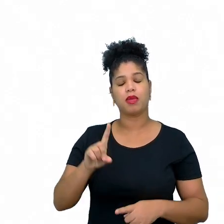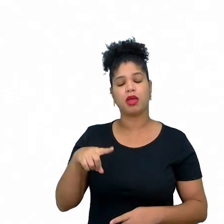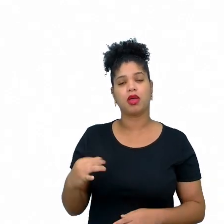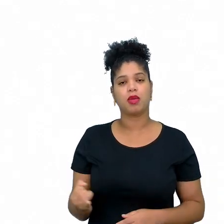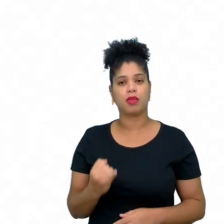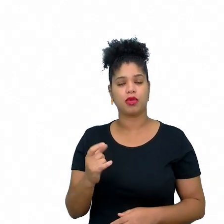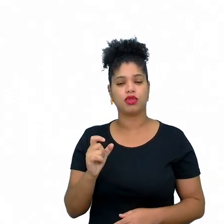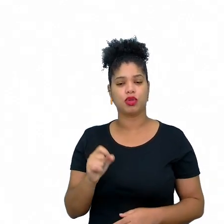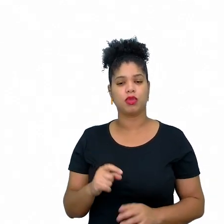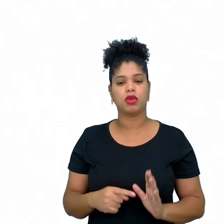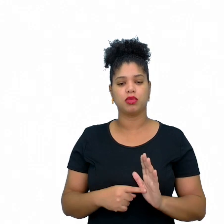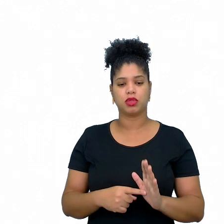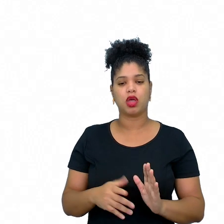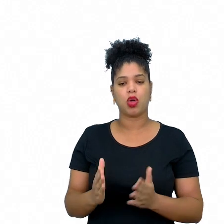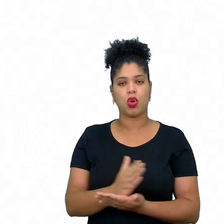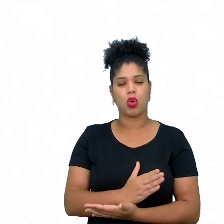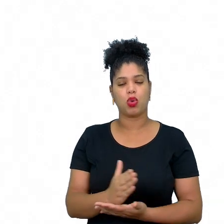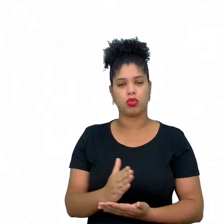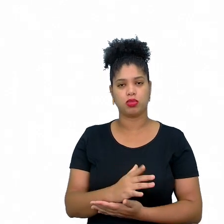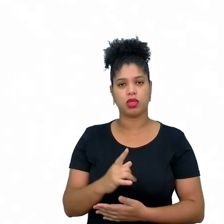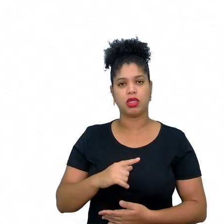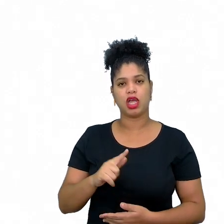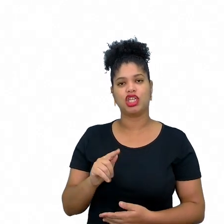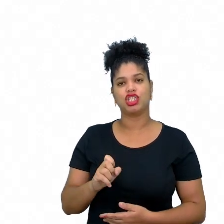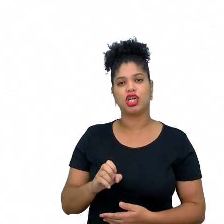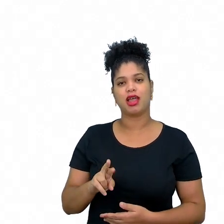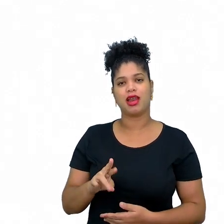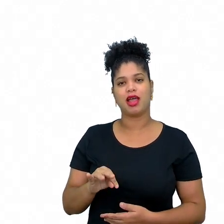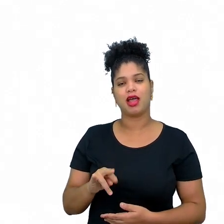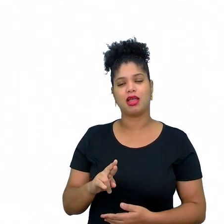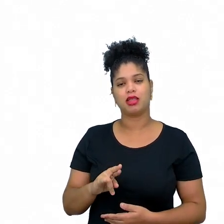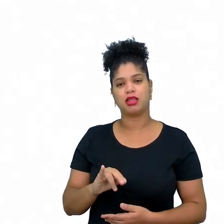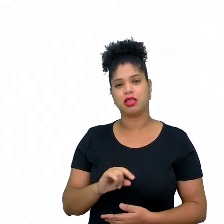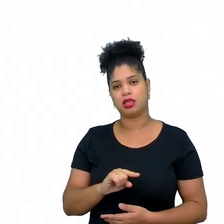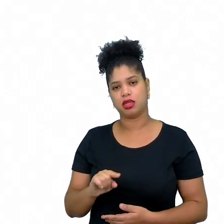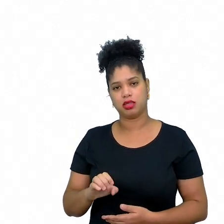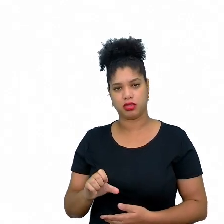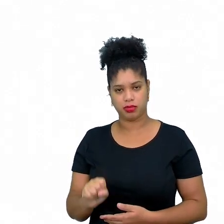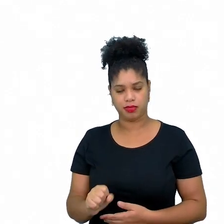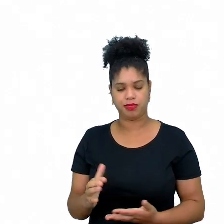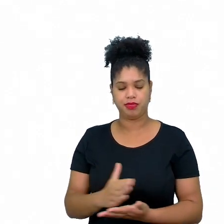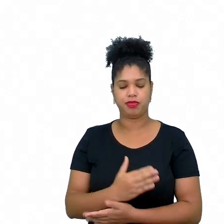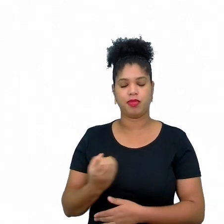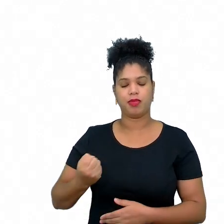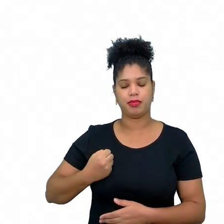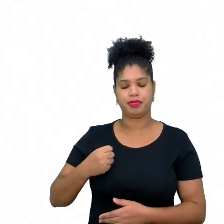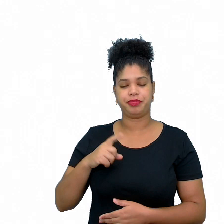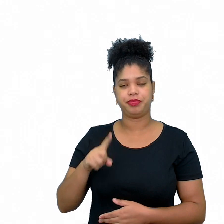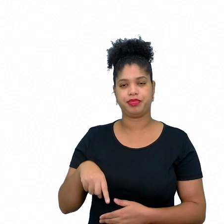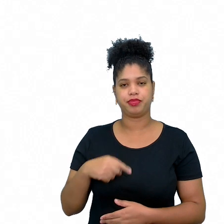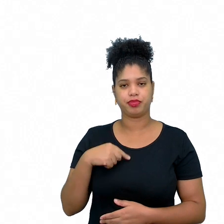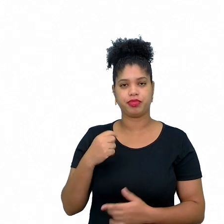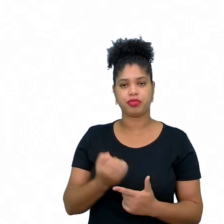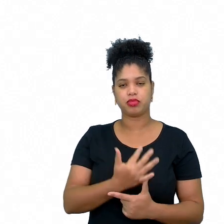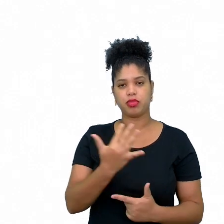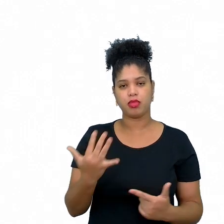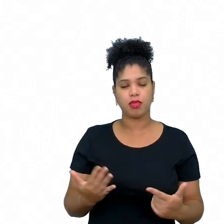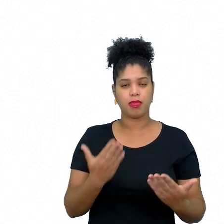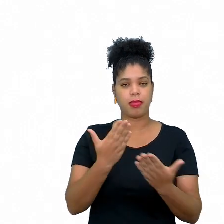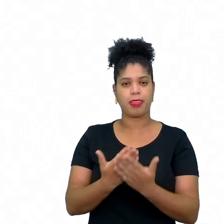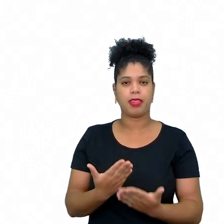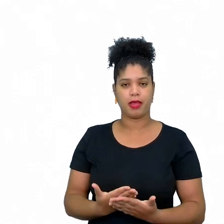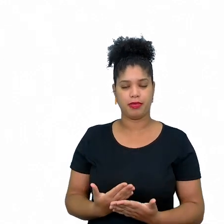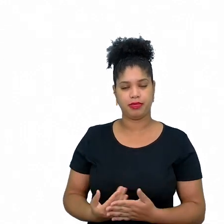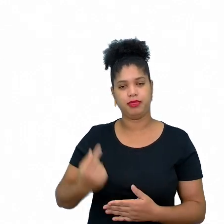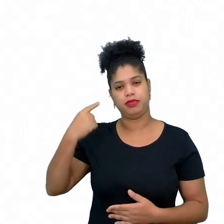frações geratrizes. Na aula 3 e 4, nós temos os conjuntos dos irracionais. Percebam que uma aula anterior nós